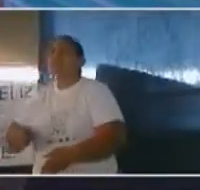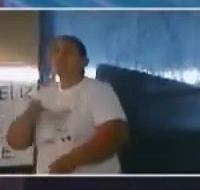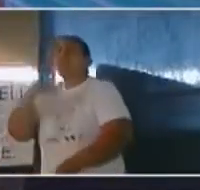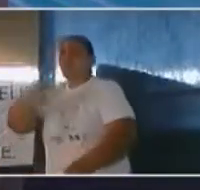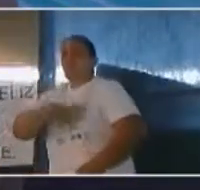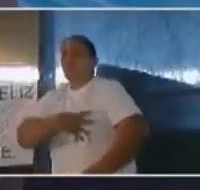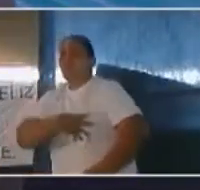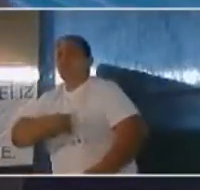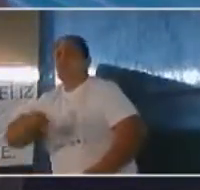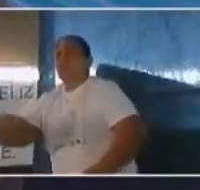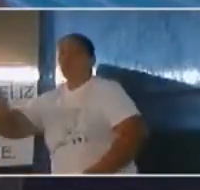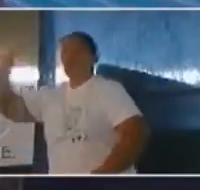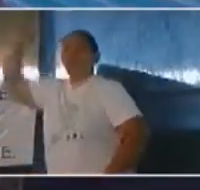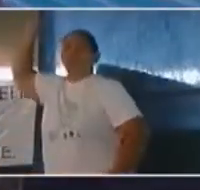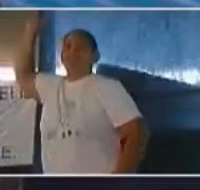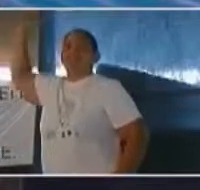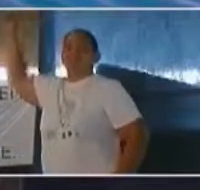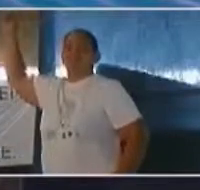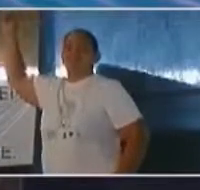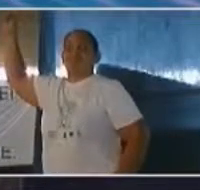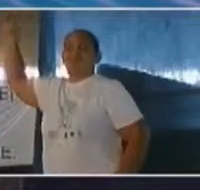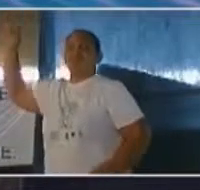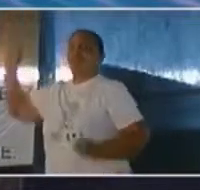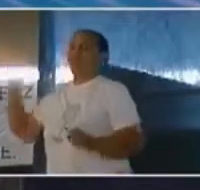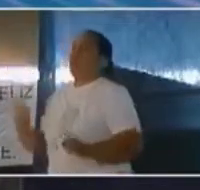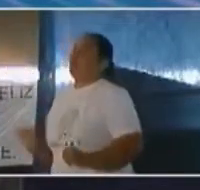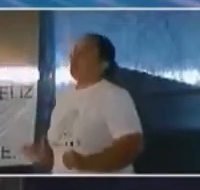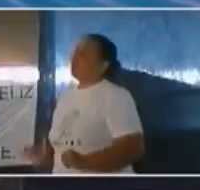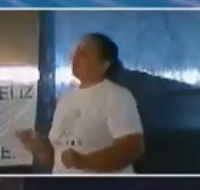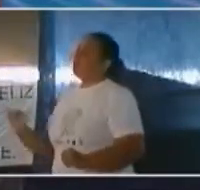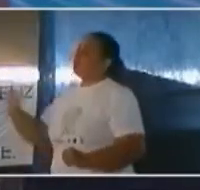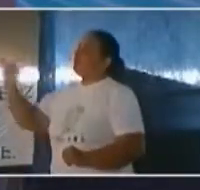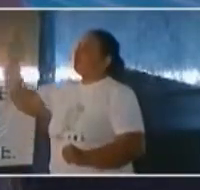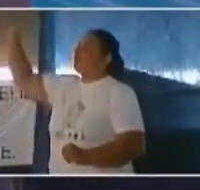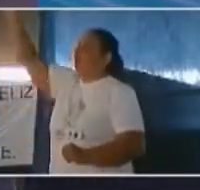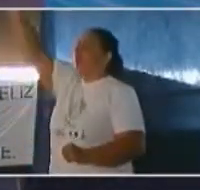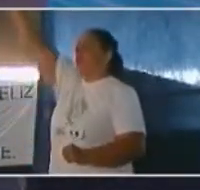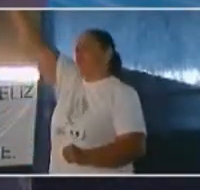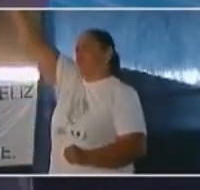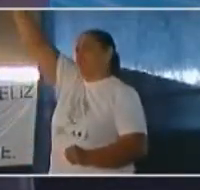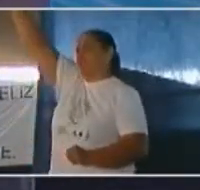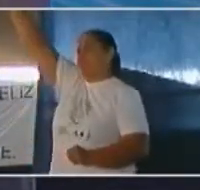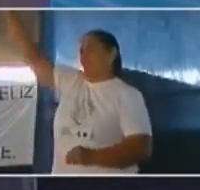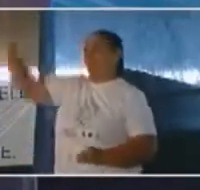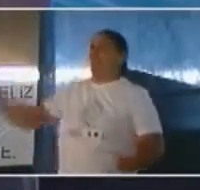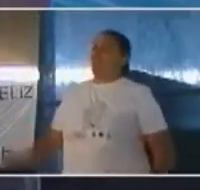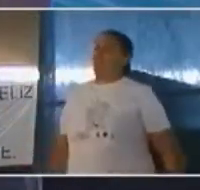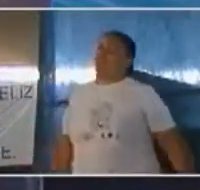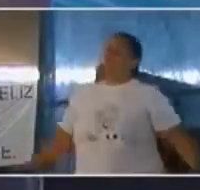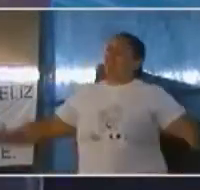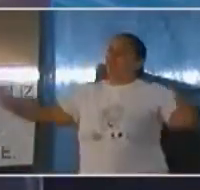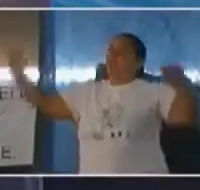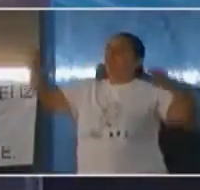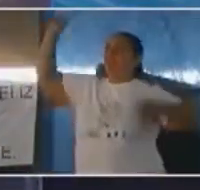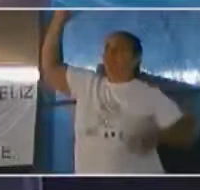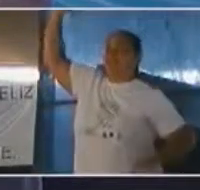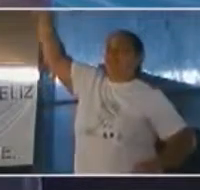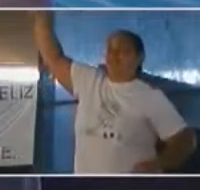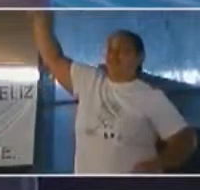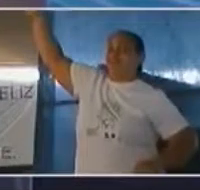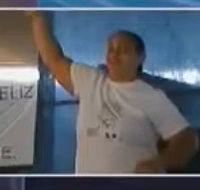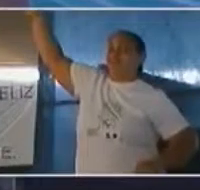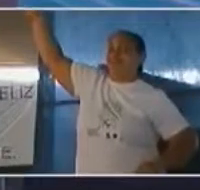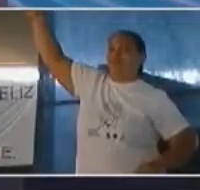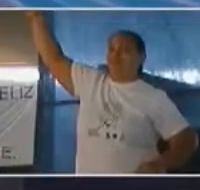Deus para voar. Vocês foram criados e criadas por Deus para voar. E